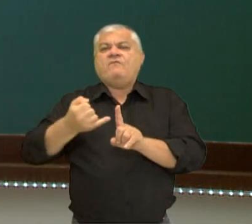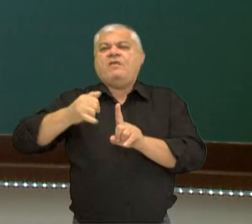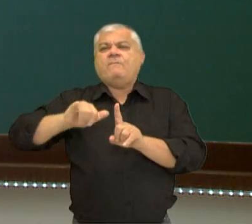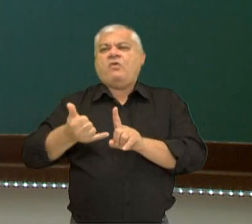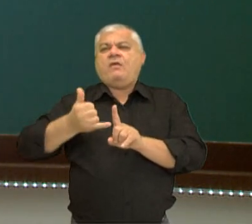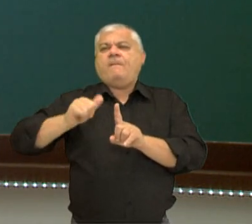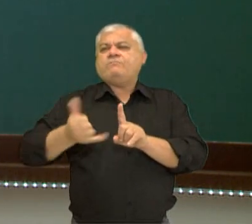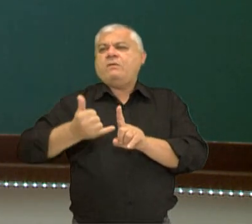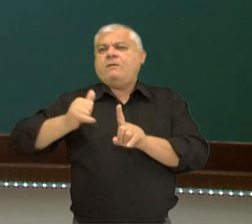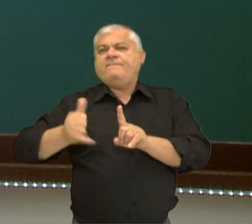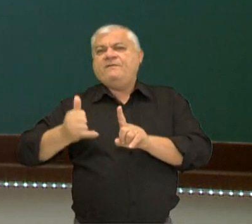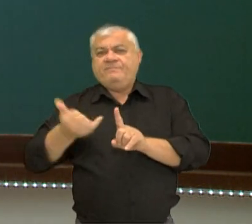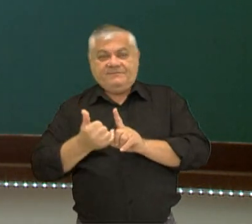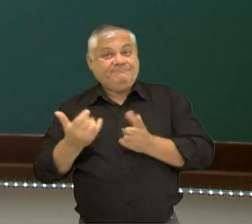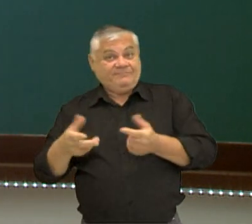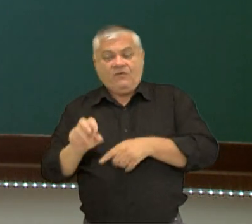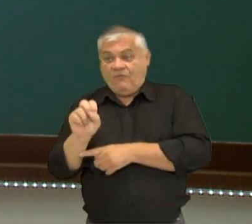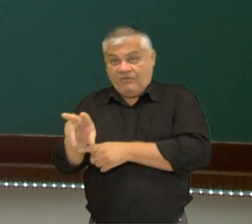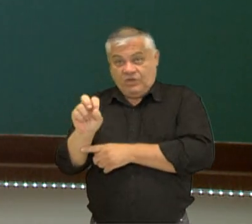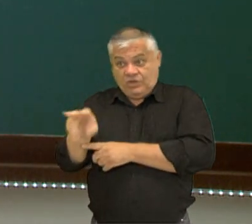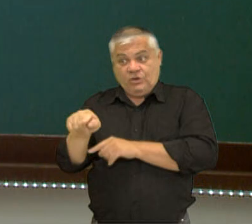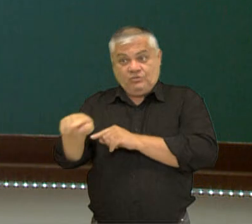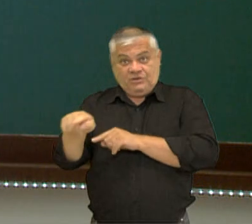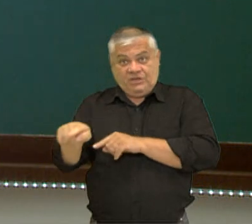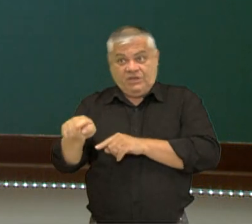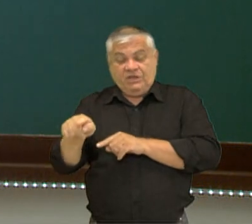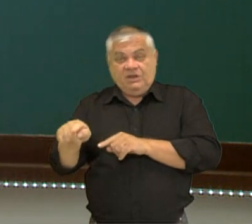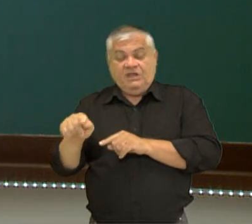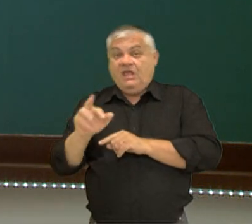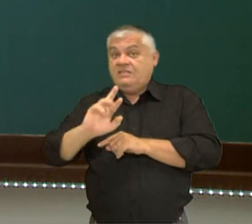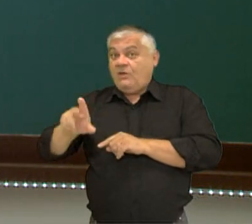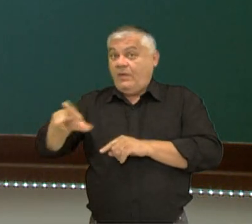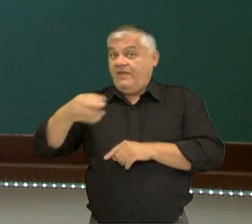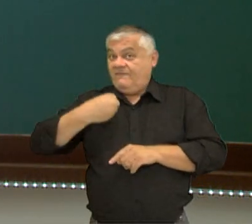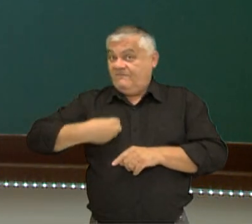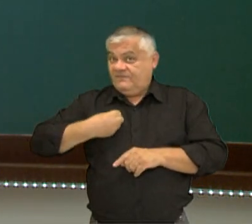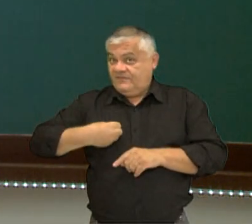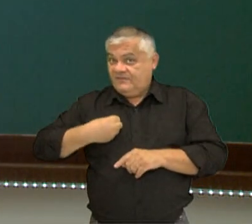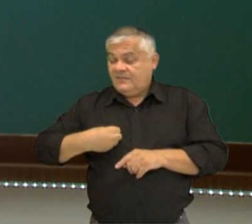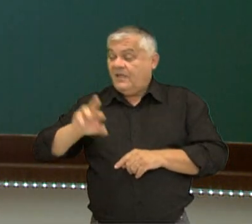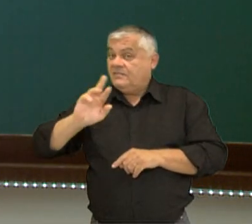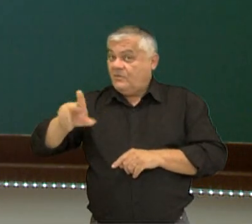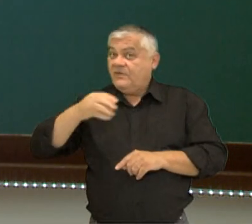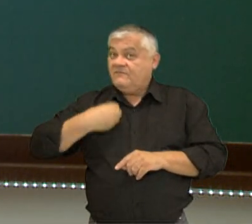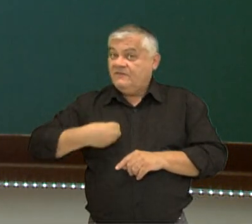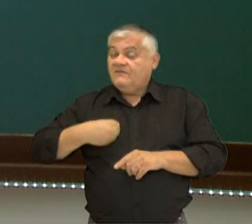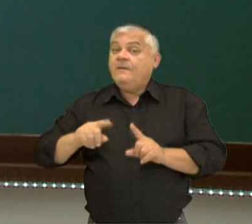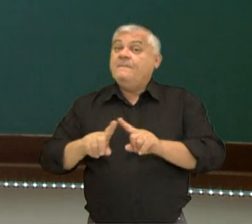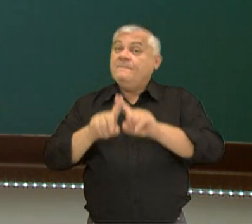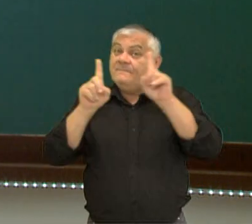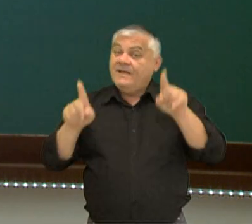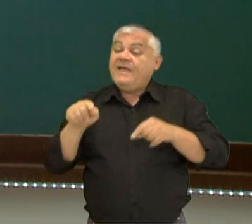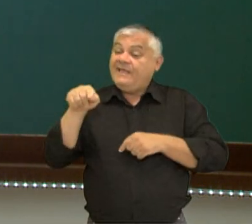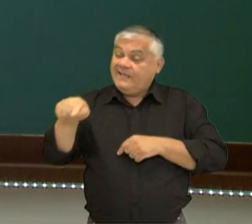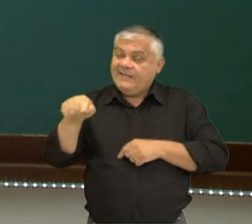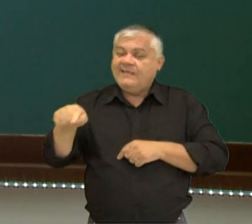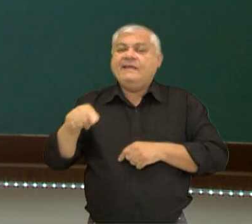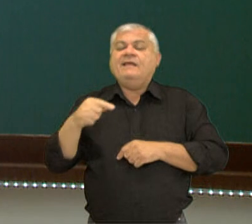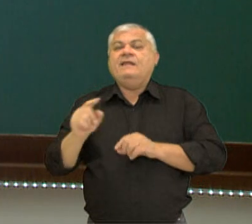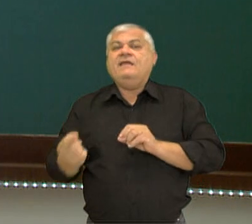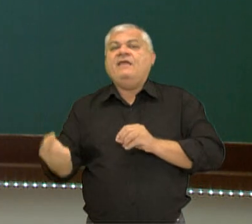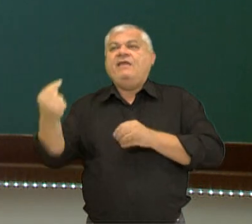outro organismo. O vírus, embora não seja um organismo vivo, que a gente acabou de ver, mas ele